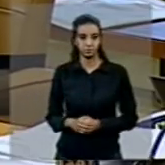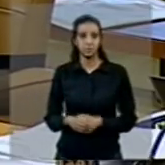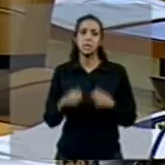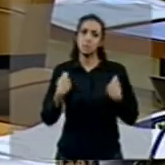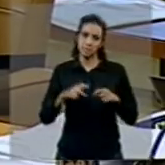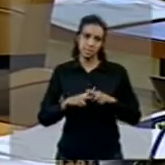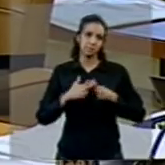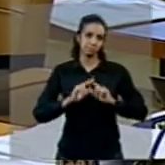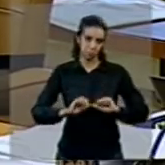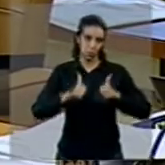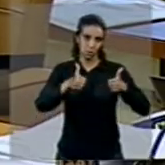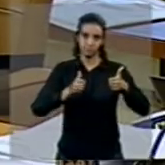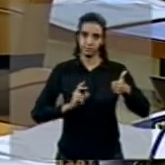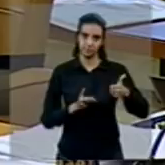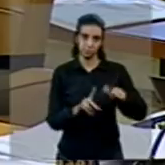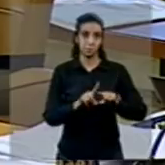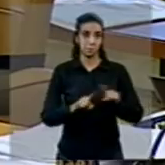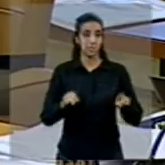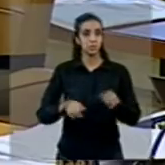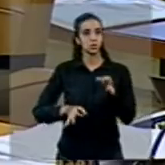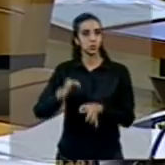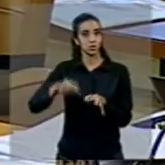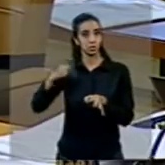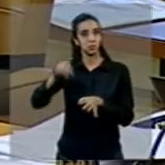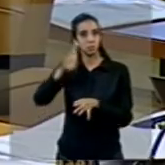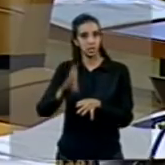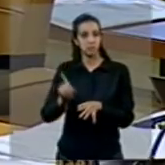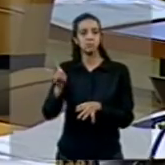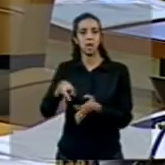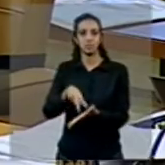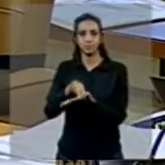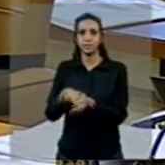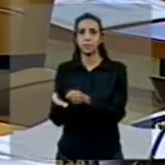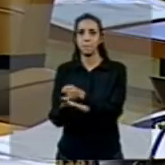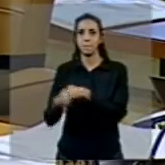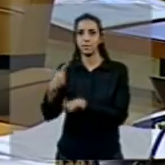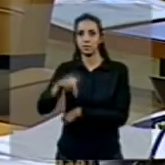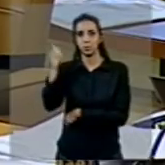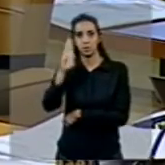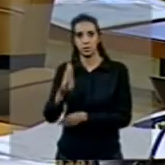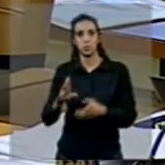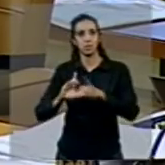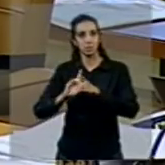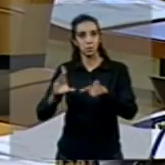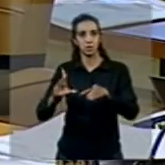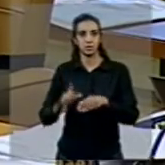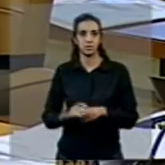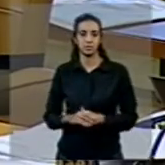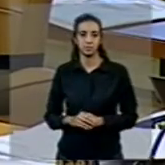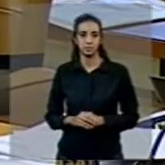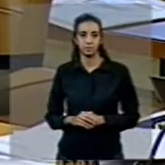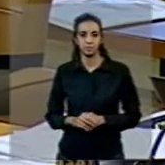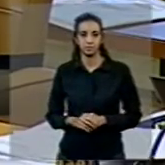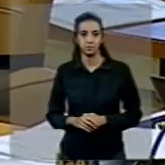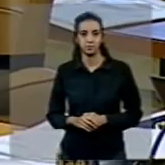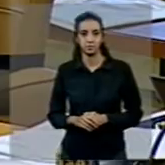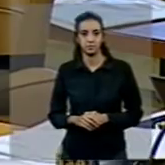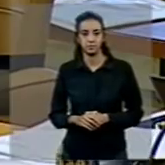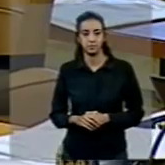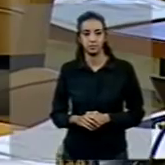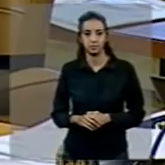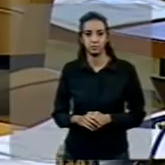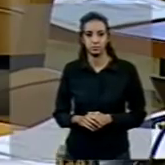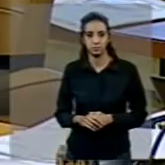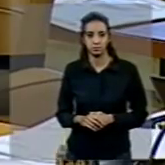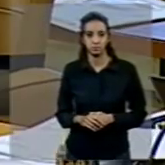a justiça eleitoral é um sólido pilar da democracia brasileira. Nada obstante, a